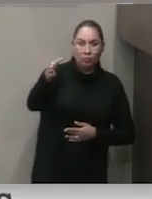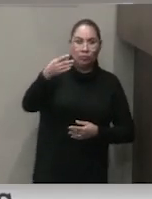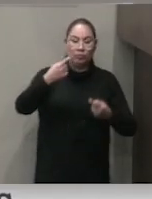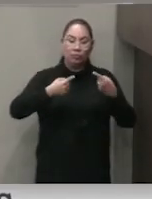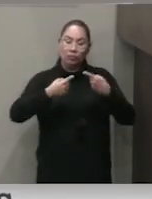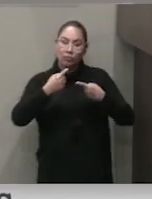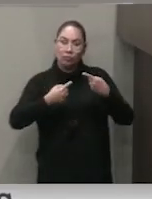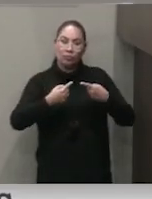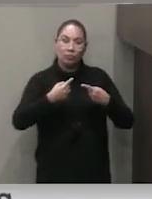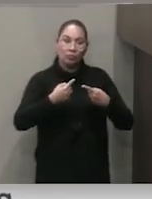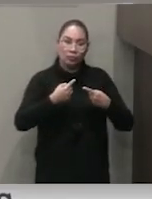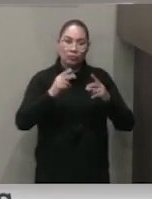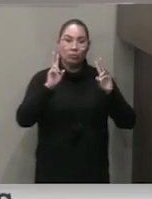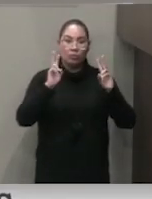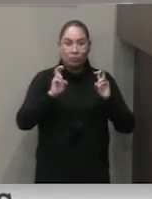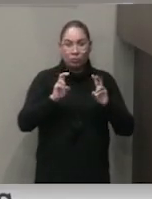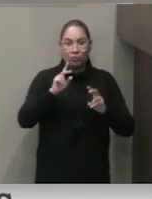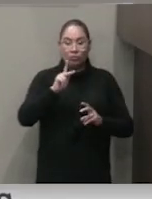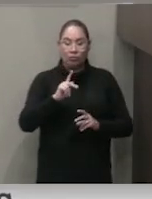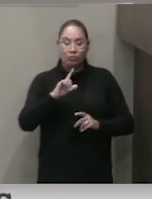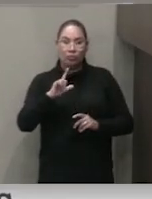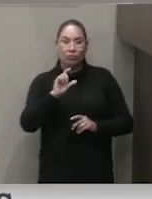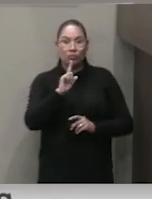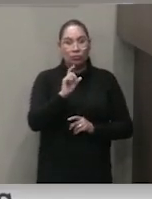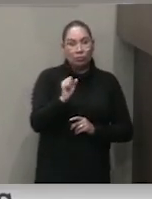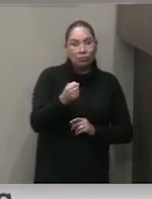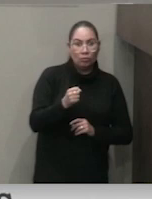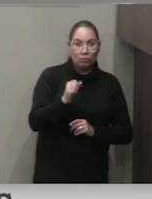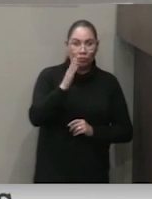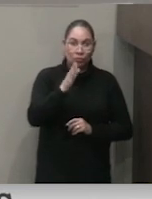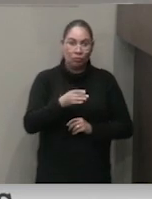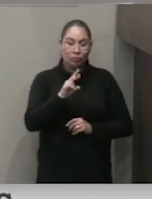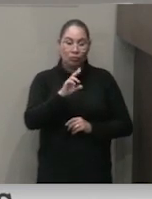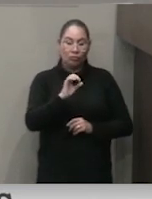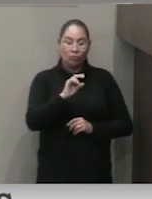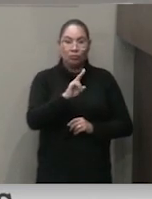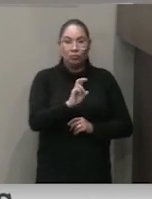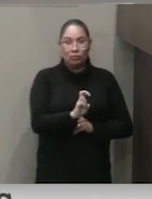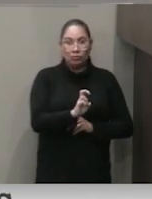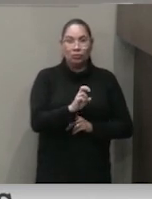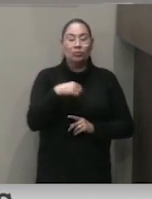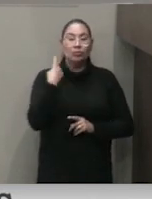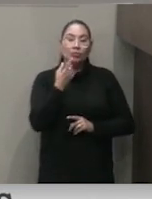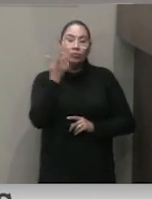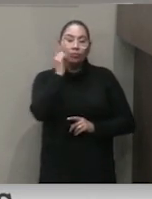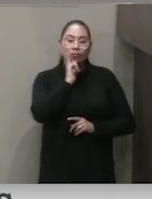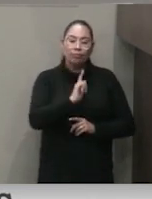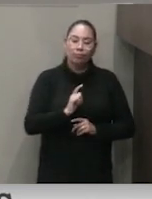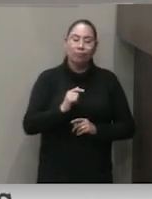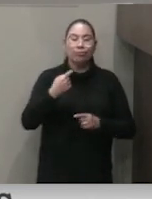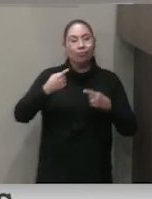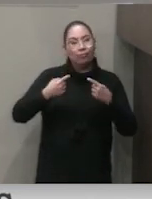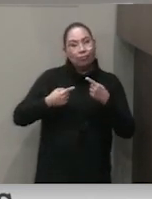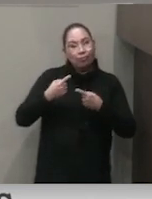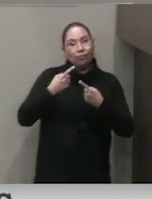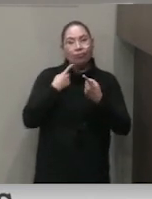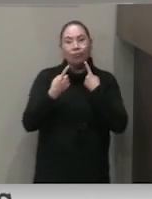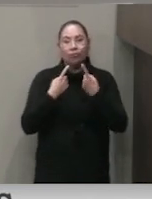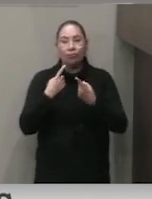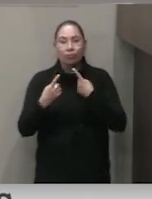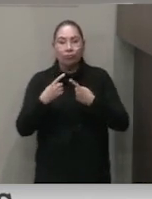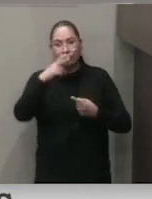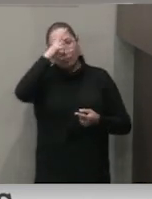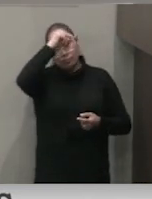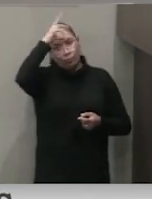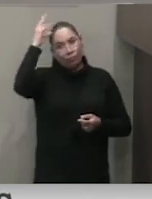discussão referente ao PL 18 de 2025, e que a gente possa avançar no diálogo, que é o que o prefeito vem nos